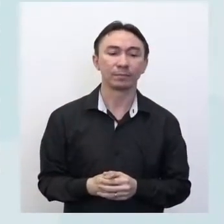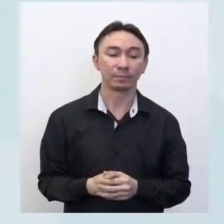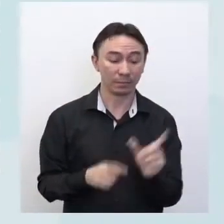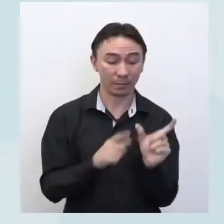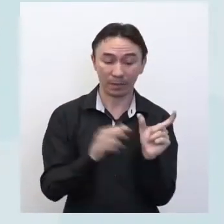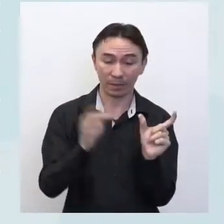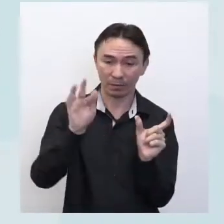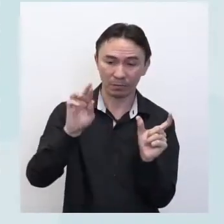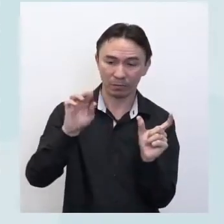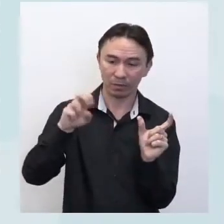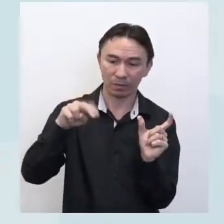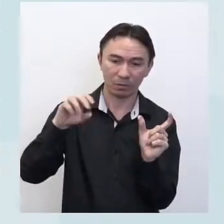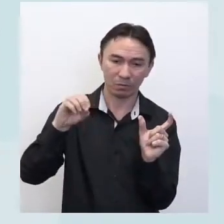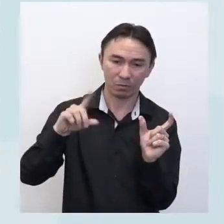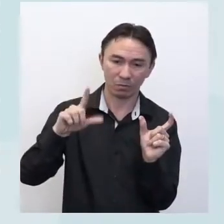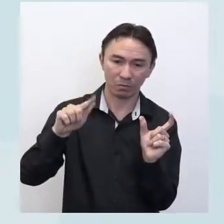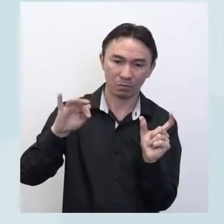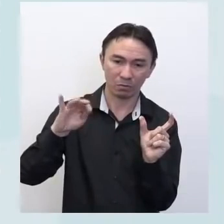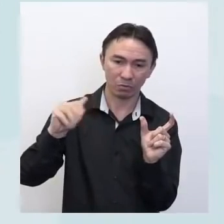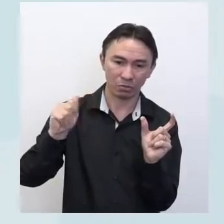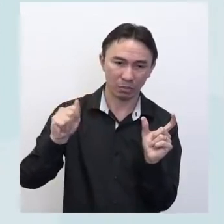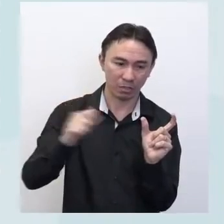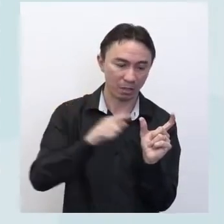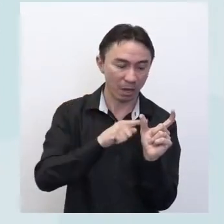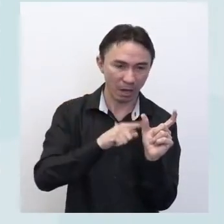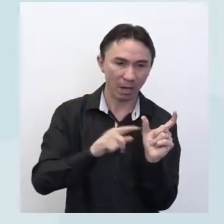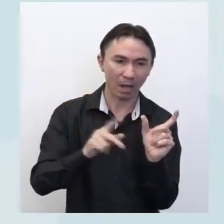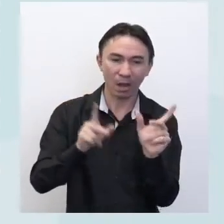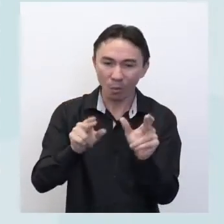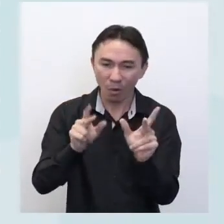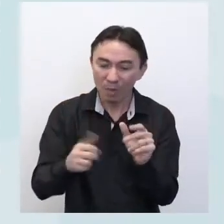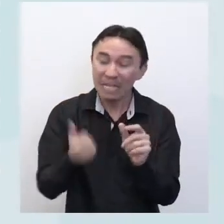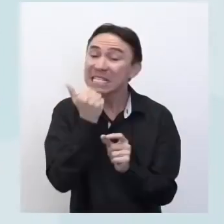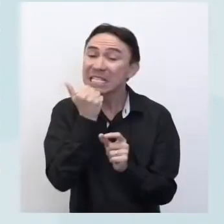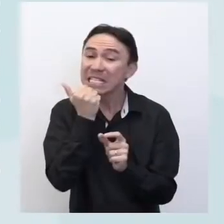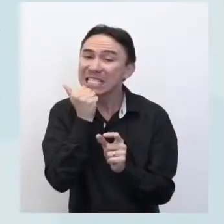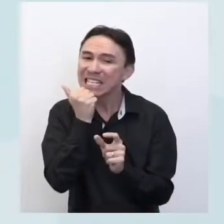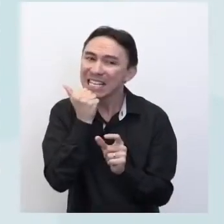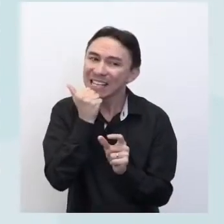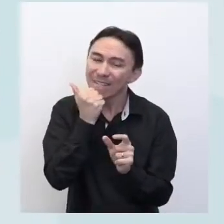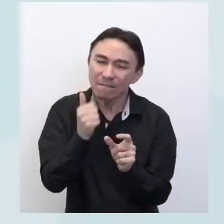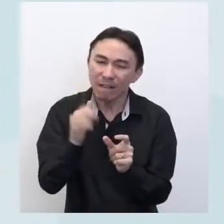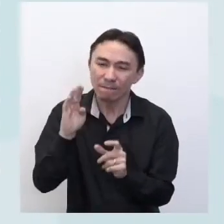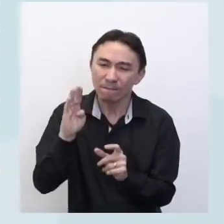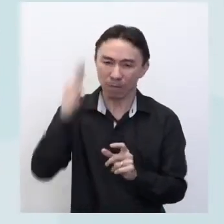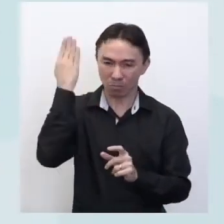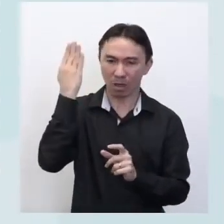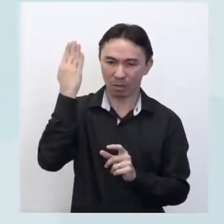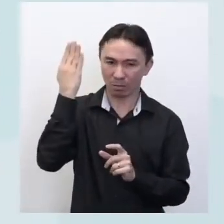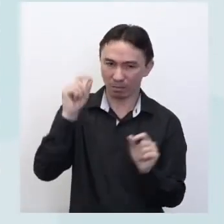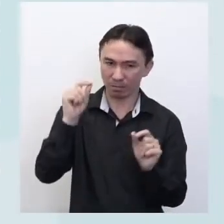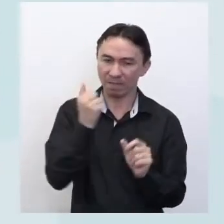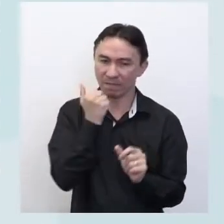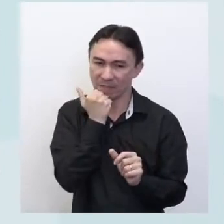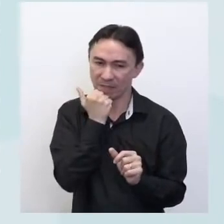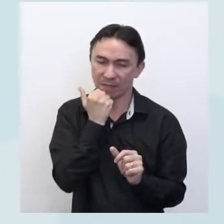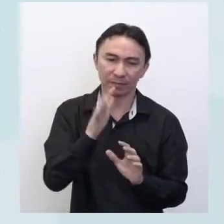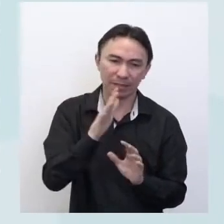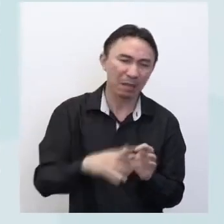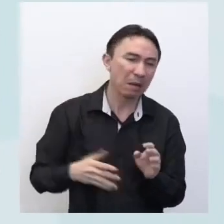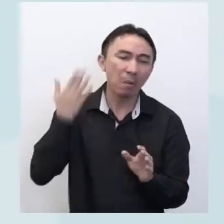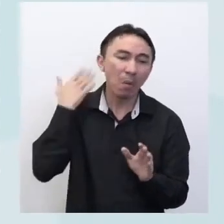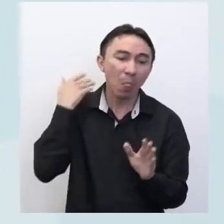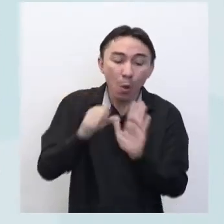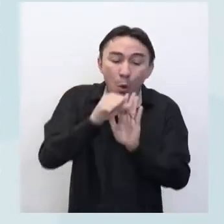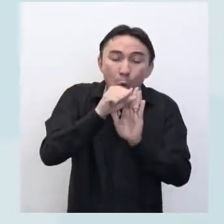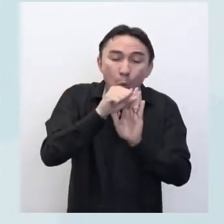tida como uma pseudociência, né, uma ciência falsa. Ela apareceu lá no finalzinho do